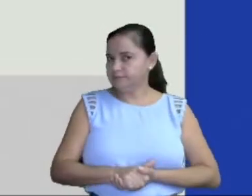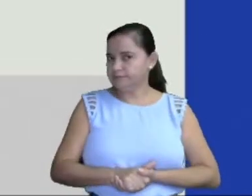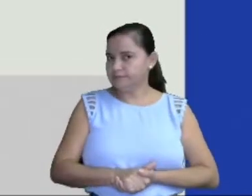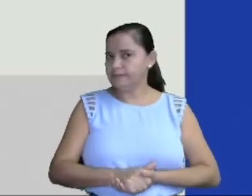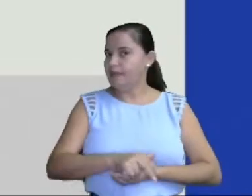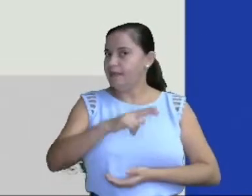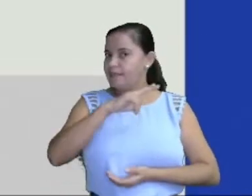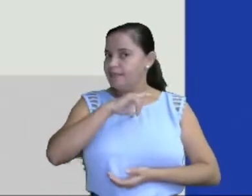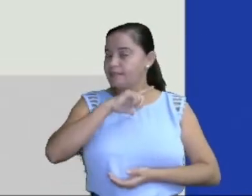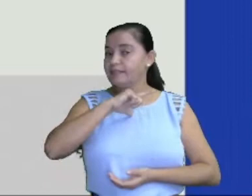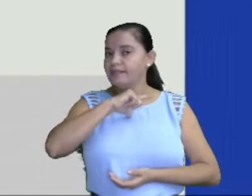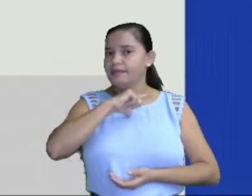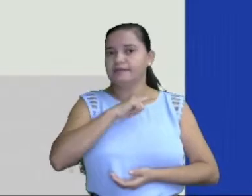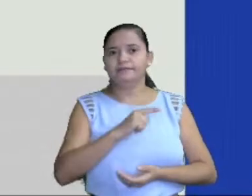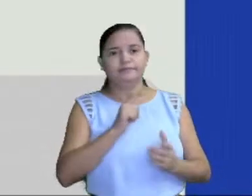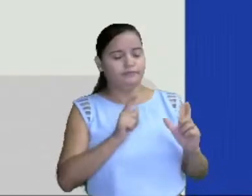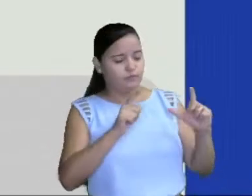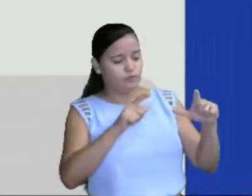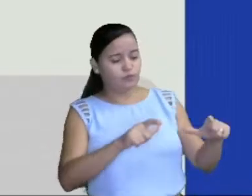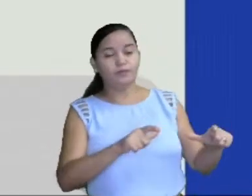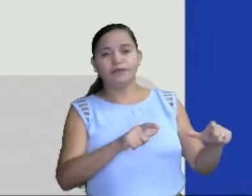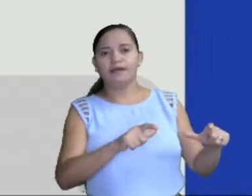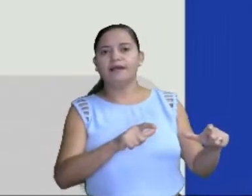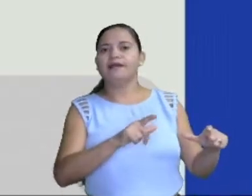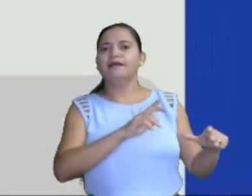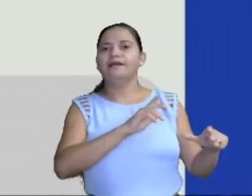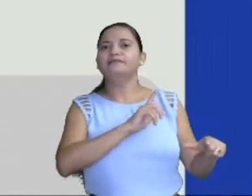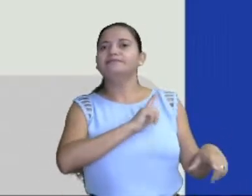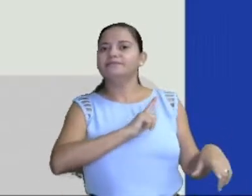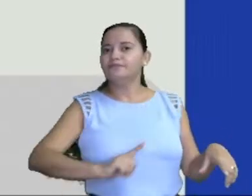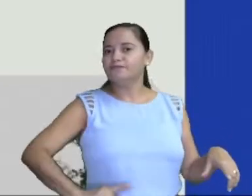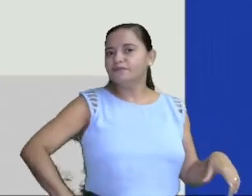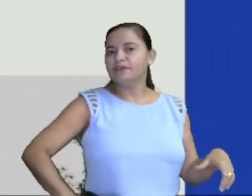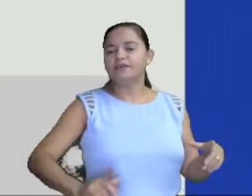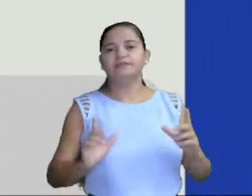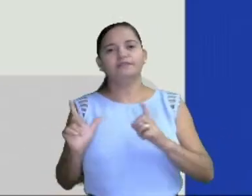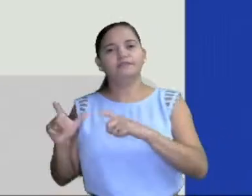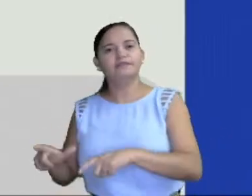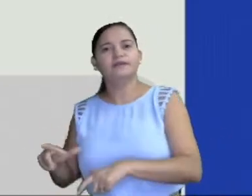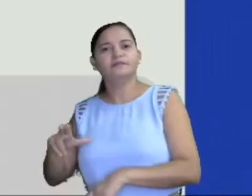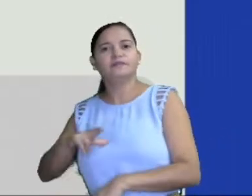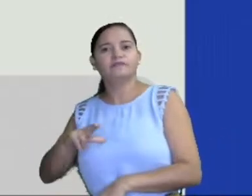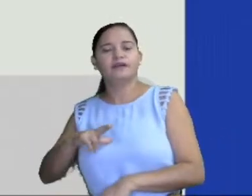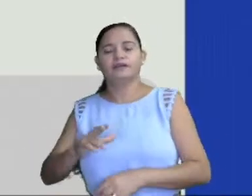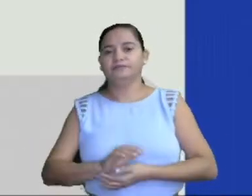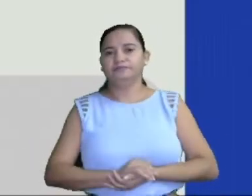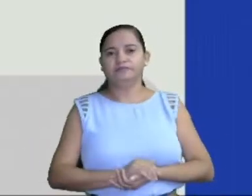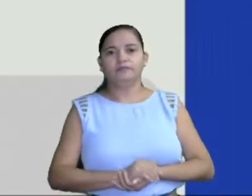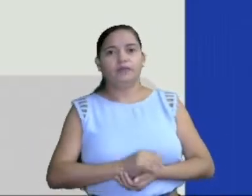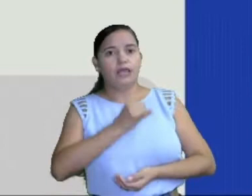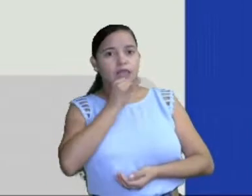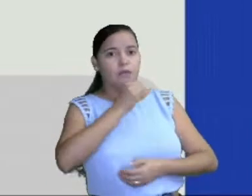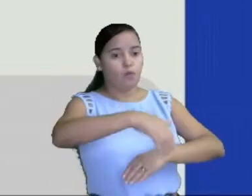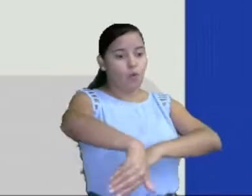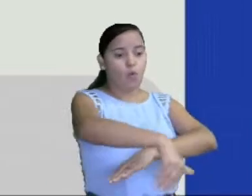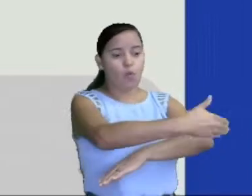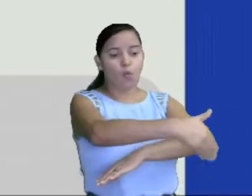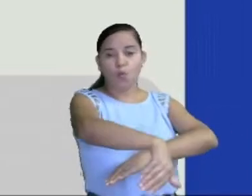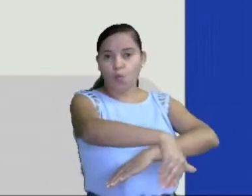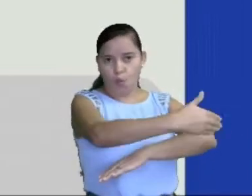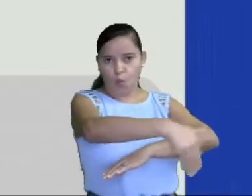públicos e privados. Ruas e praças são exemplos de espaços